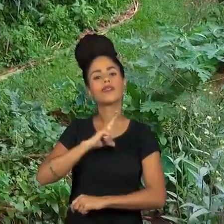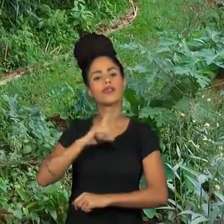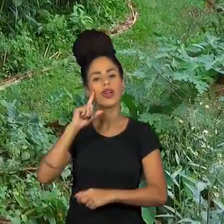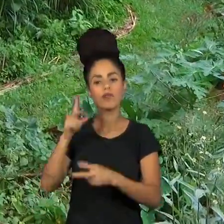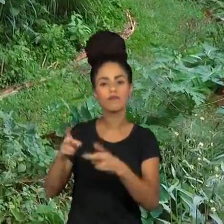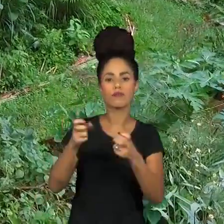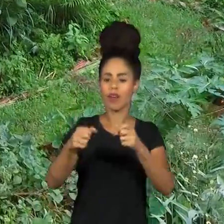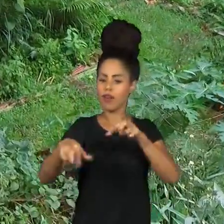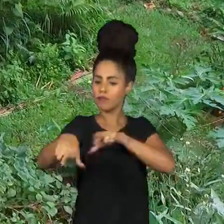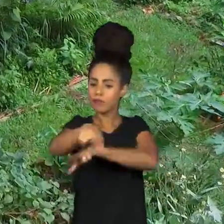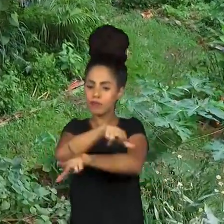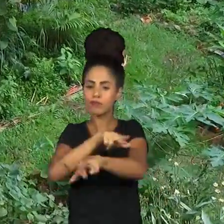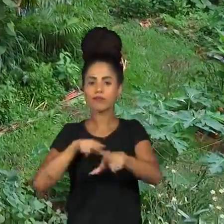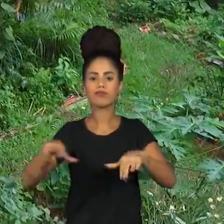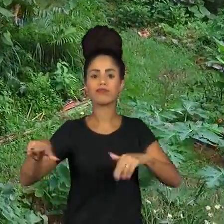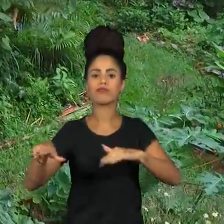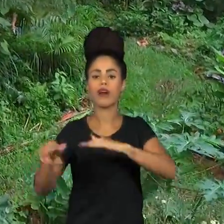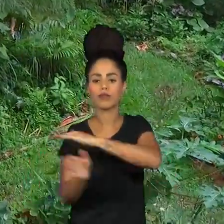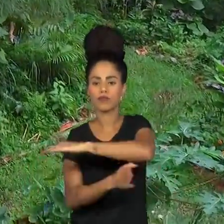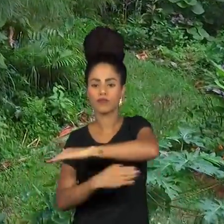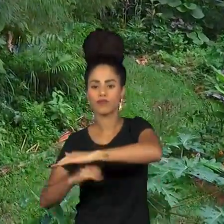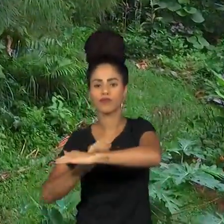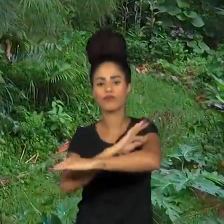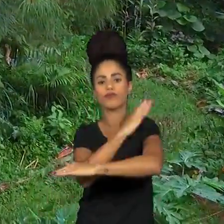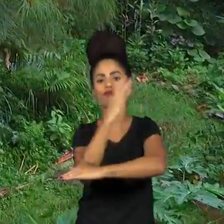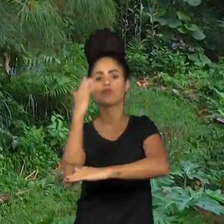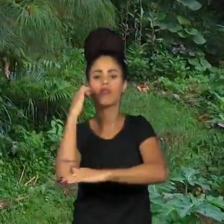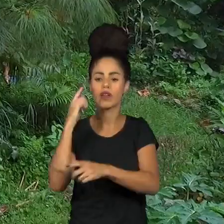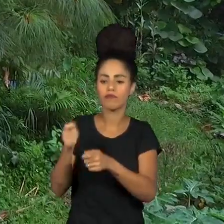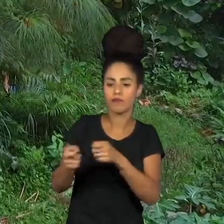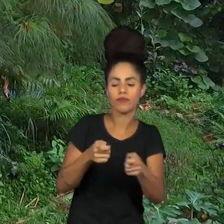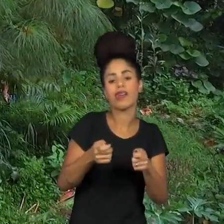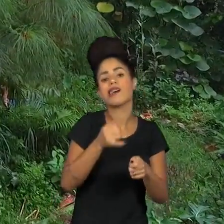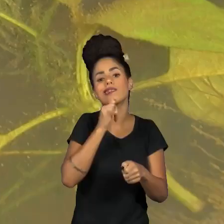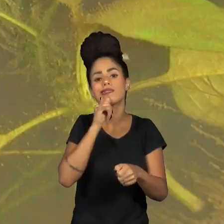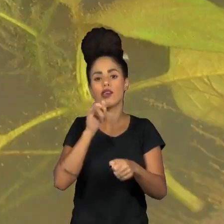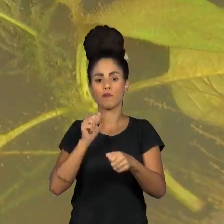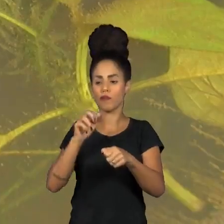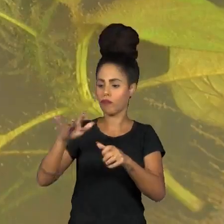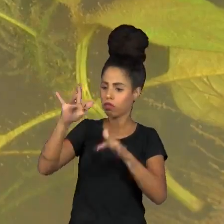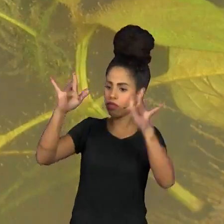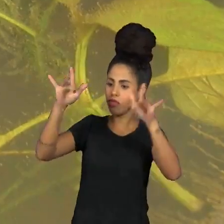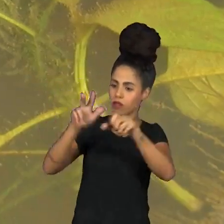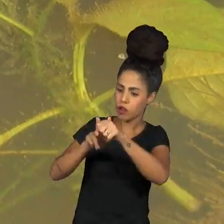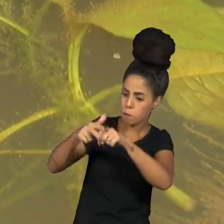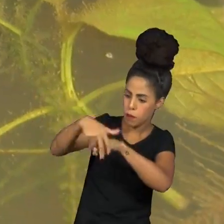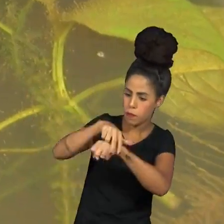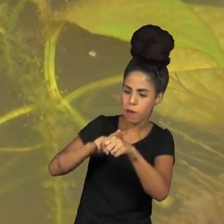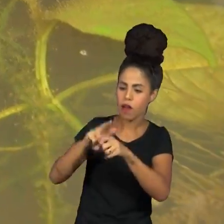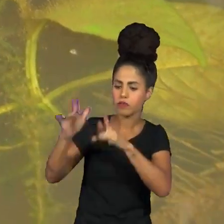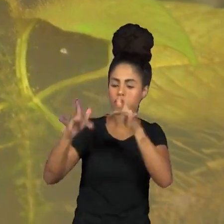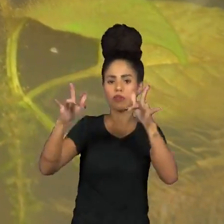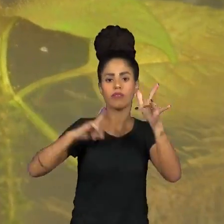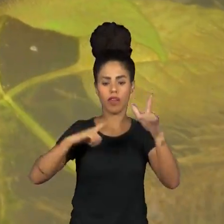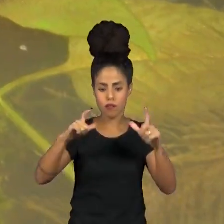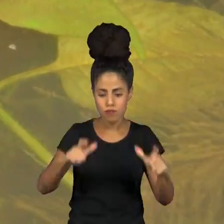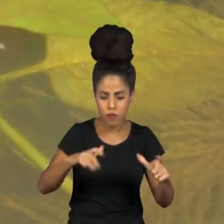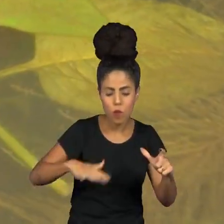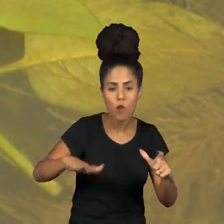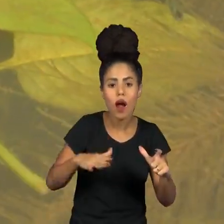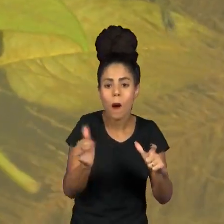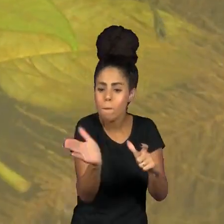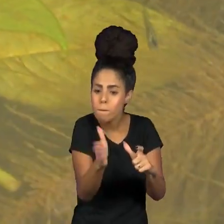a biodiversidade e faz controle, por exemplo, do mosquito da dengue, através de nossas cacimbas, né, onde